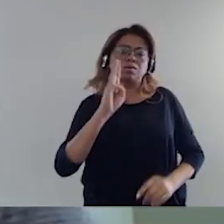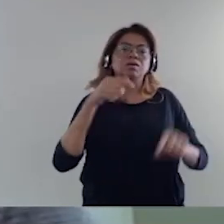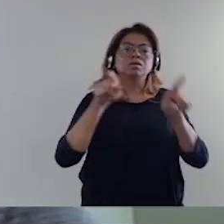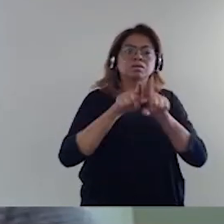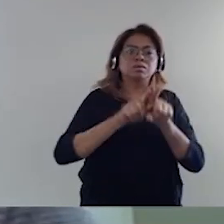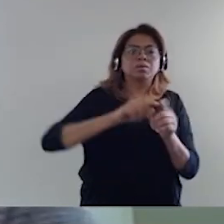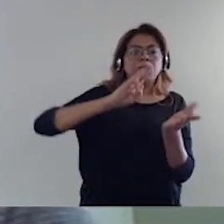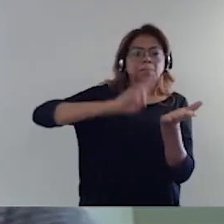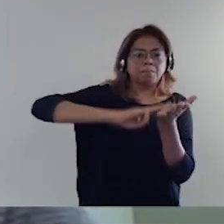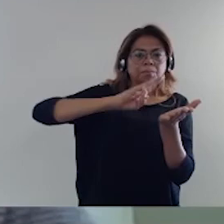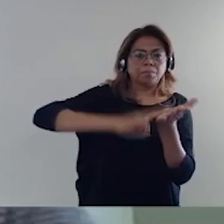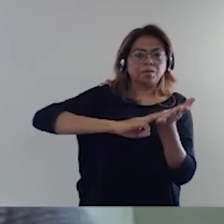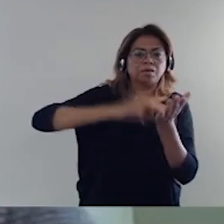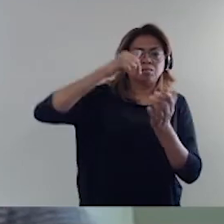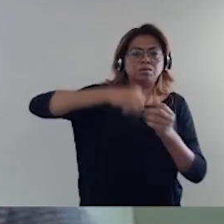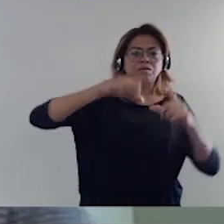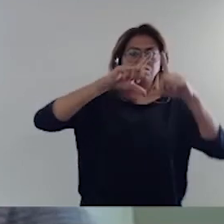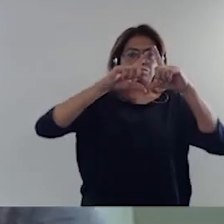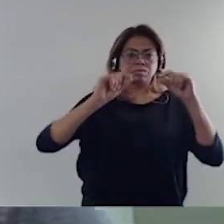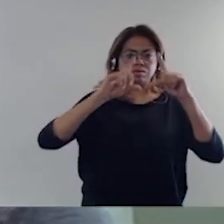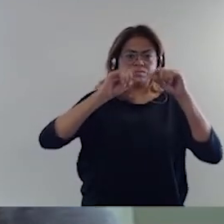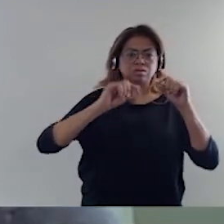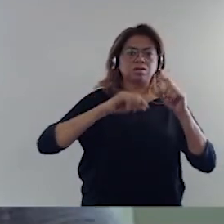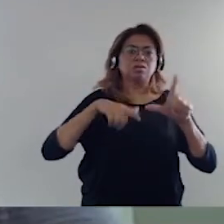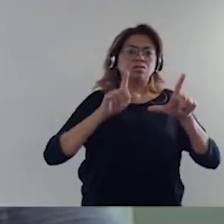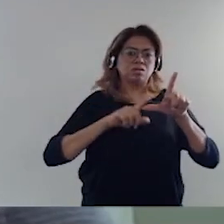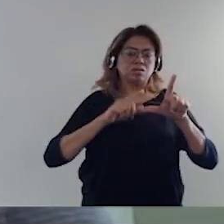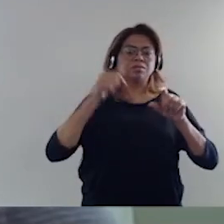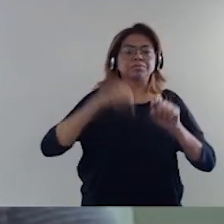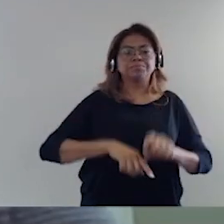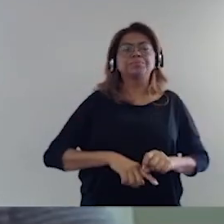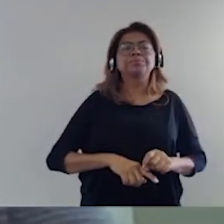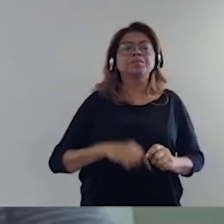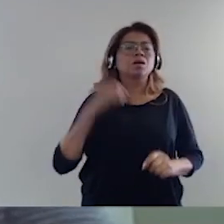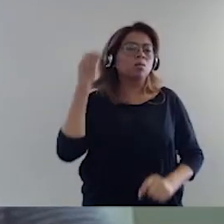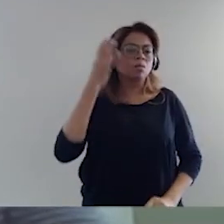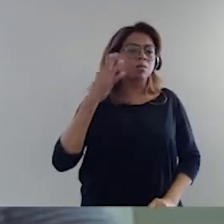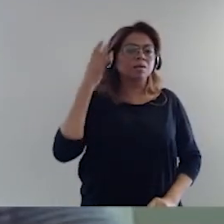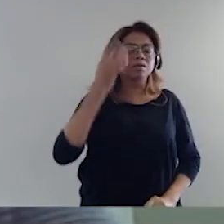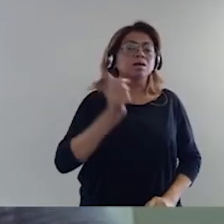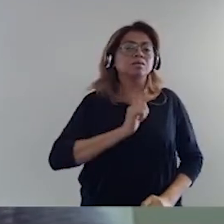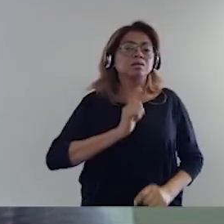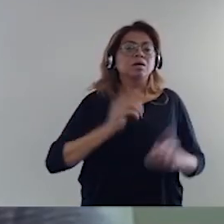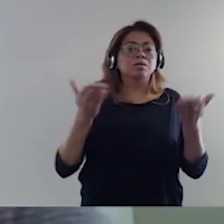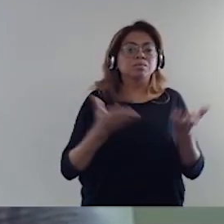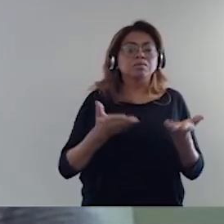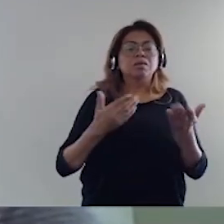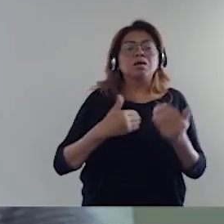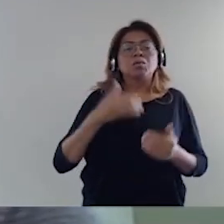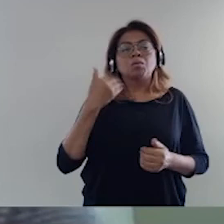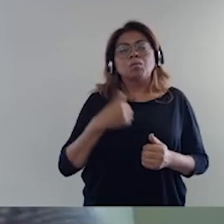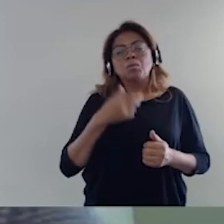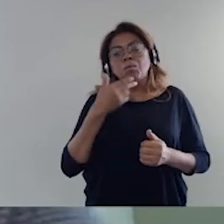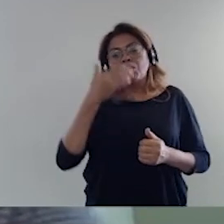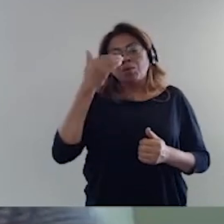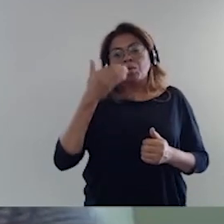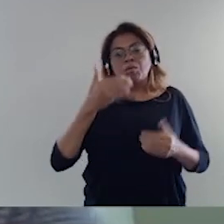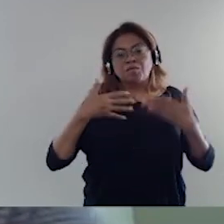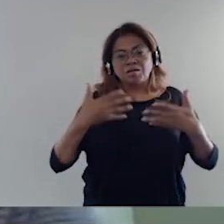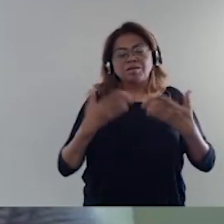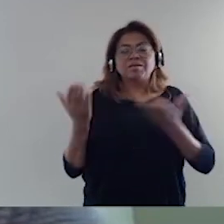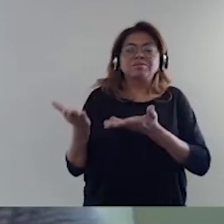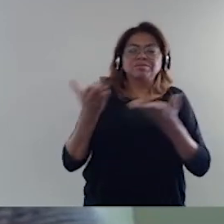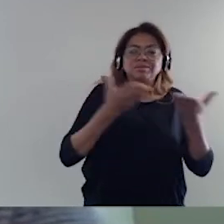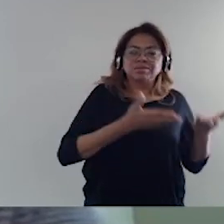Academia Brasiliense de Letras. Como palestrante, temos a honra de convidar o presidente do